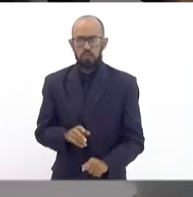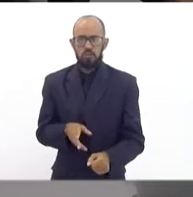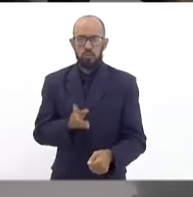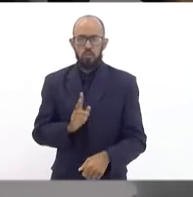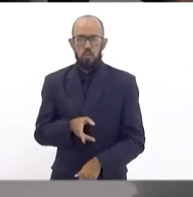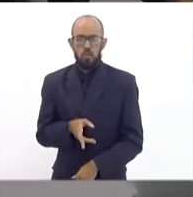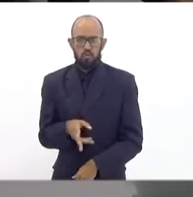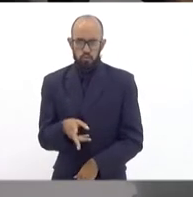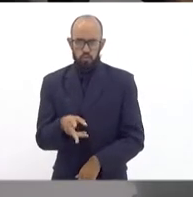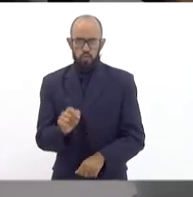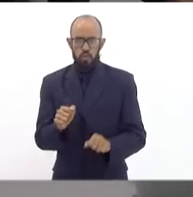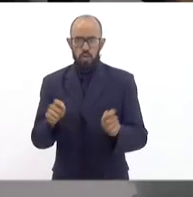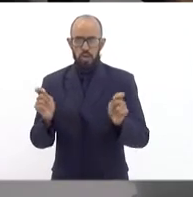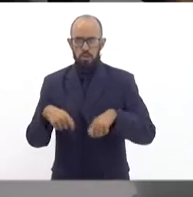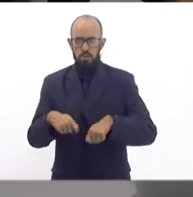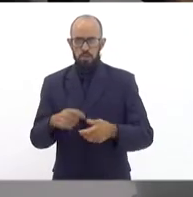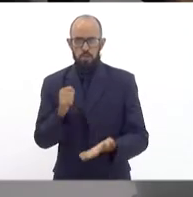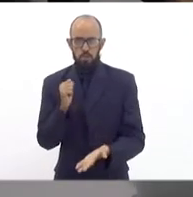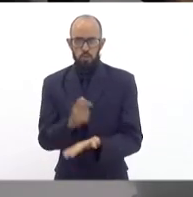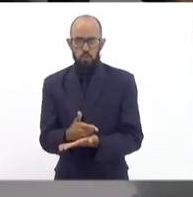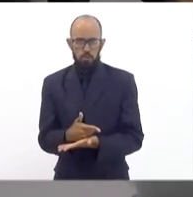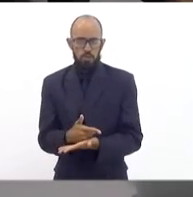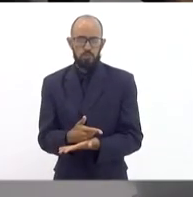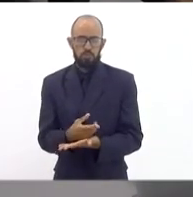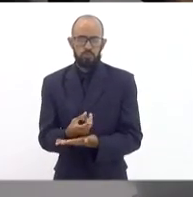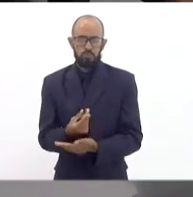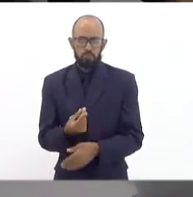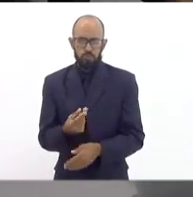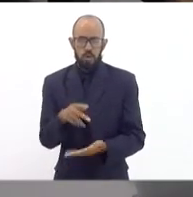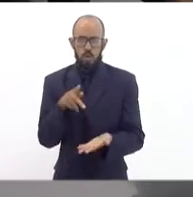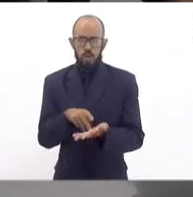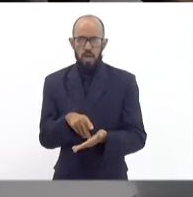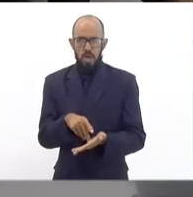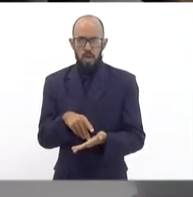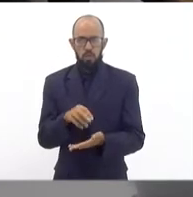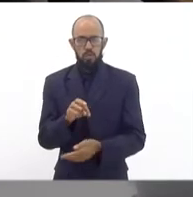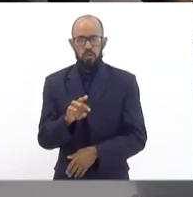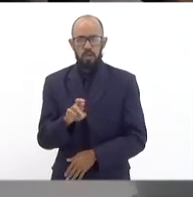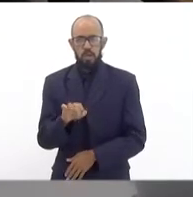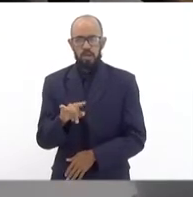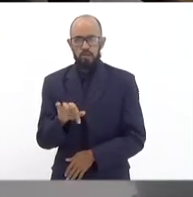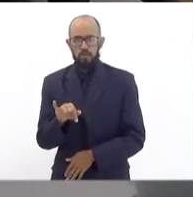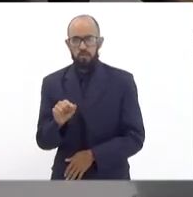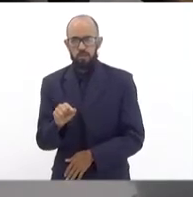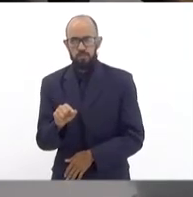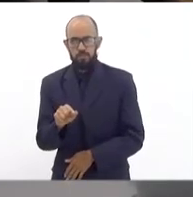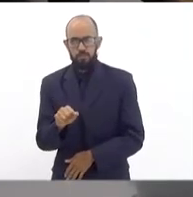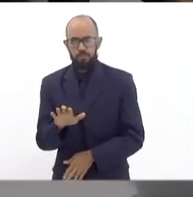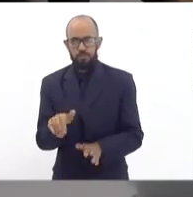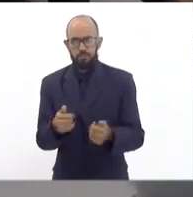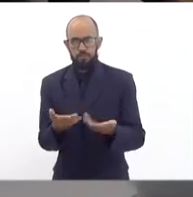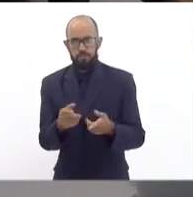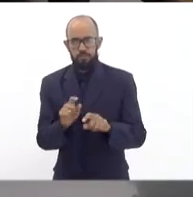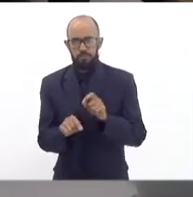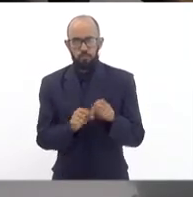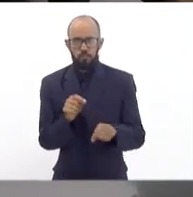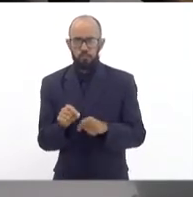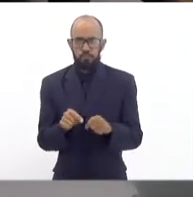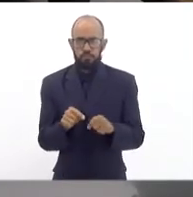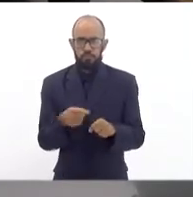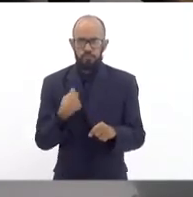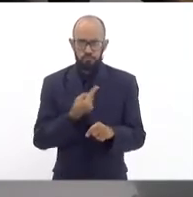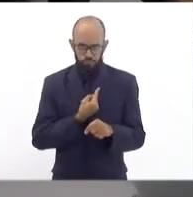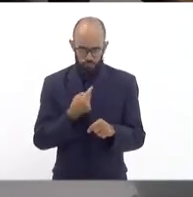manter o poder de compra, né, o valor real da tarifa. Então, o que nós temos